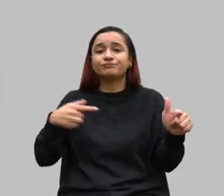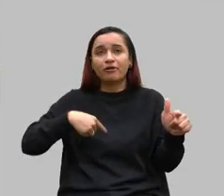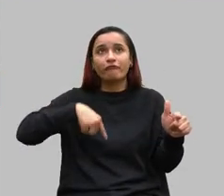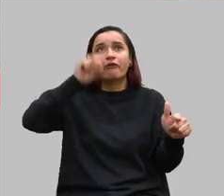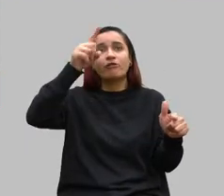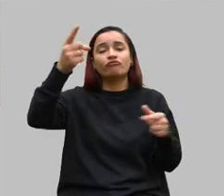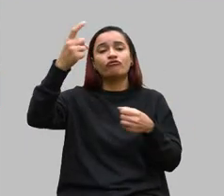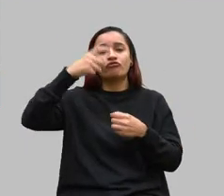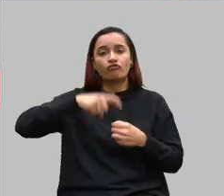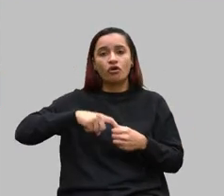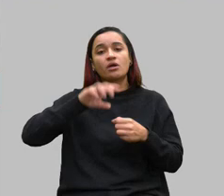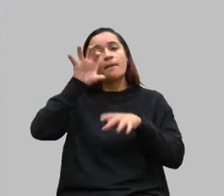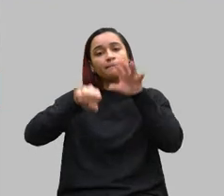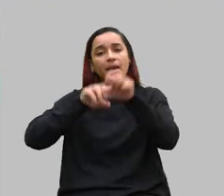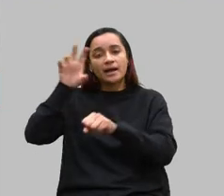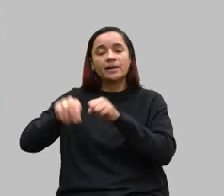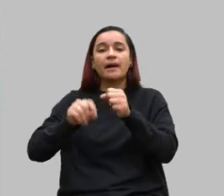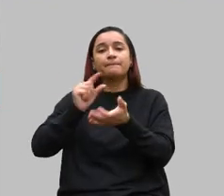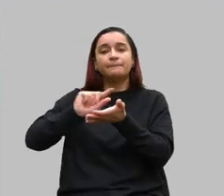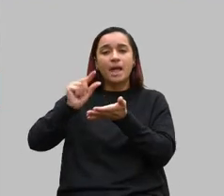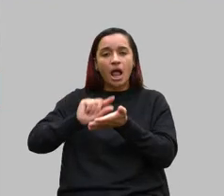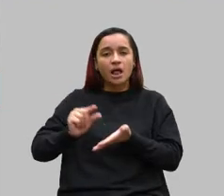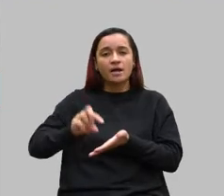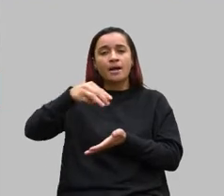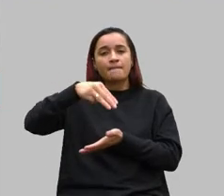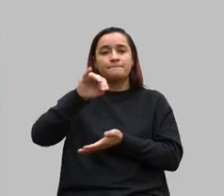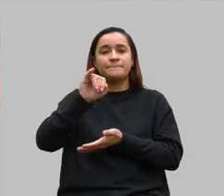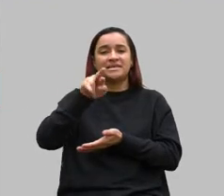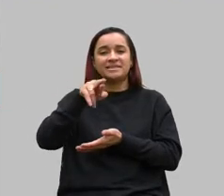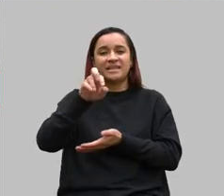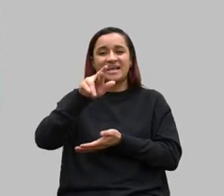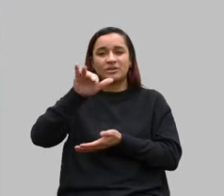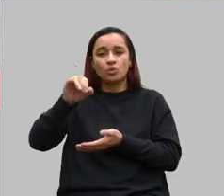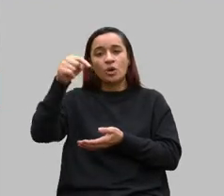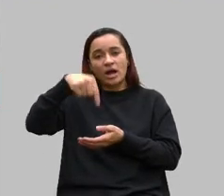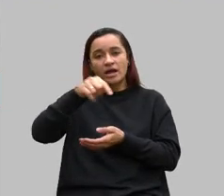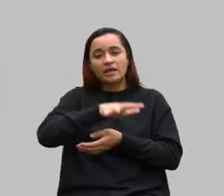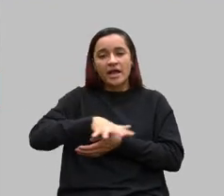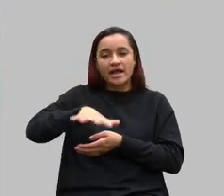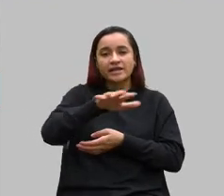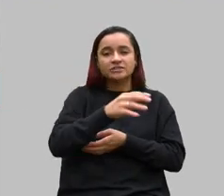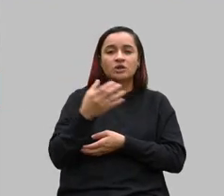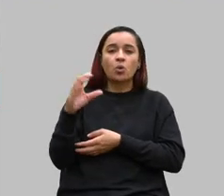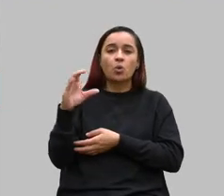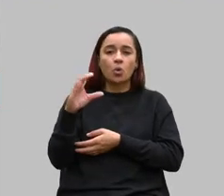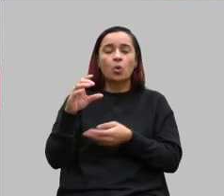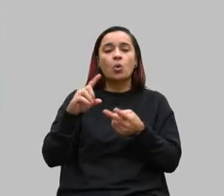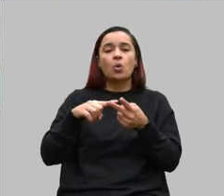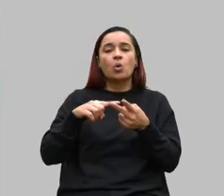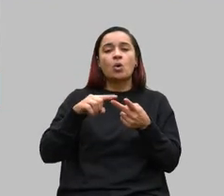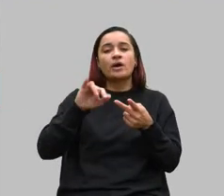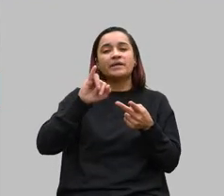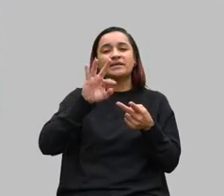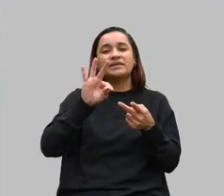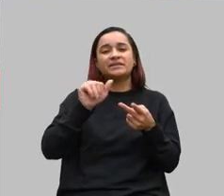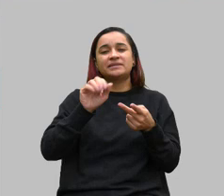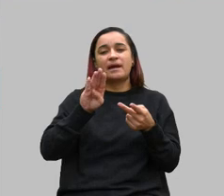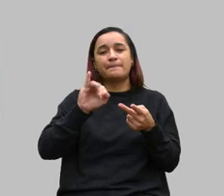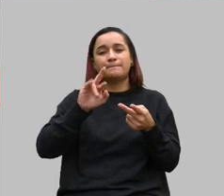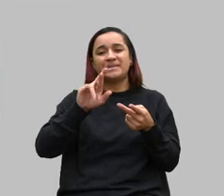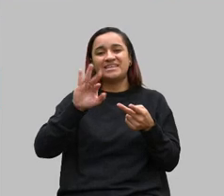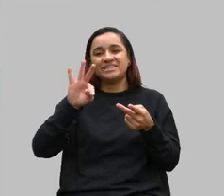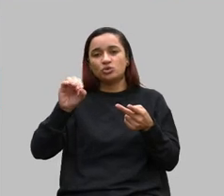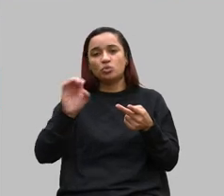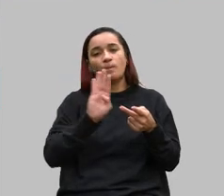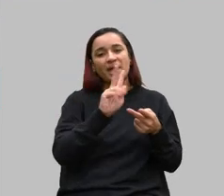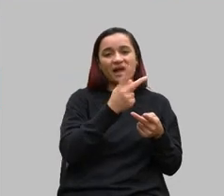buscar Car em minério aqui na região de Congonhas Itabirito e Belo Horizonte enquanto a Prefeitura de Juiz de Fora gasta 130